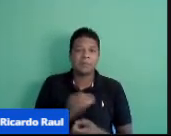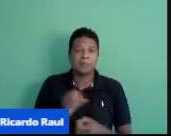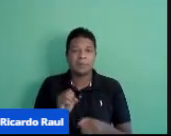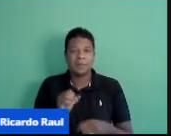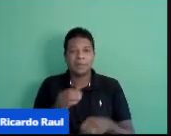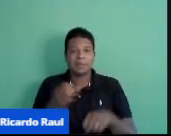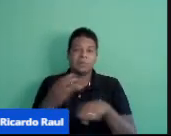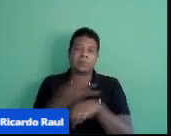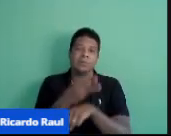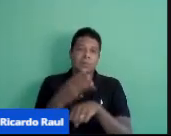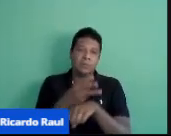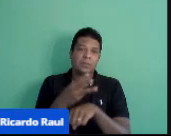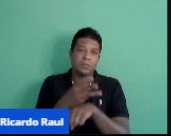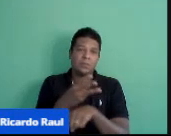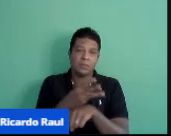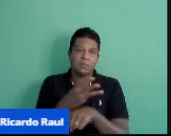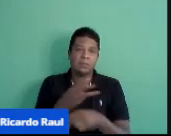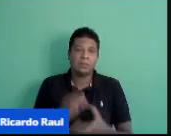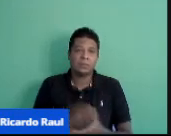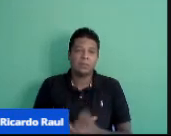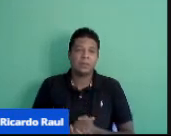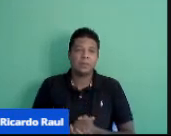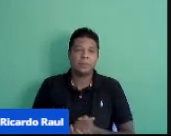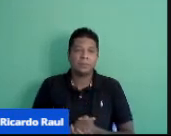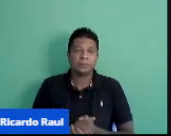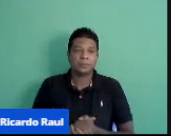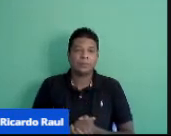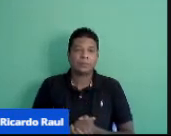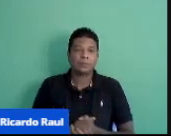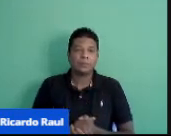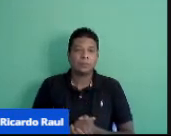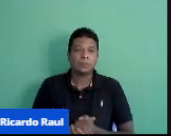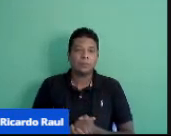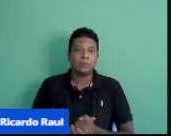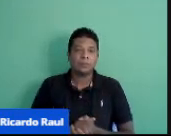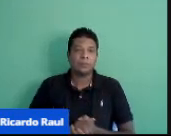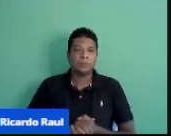participação deles no Oswaldo Cruz é pelo WhatsApp.